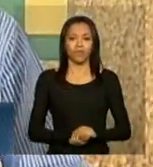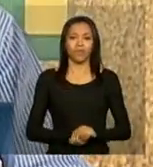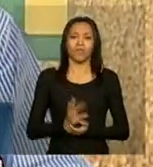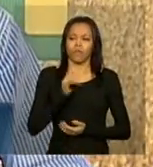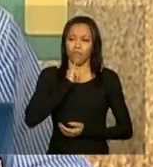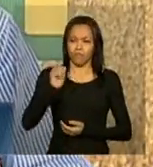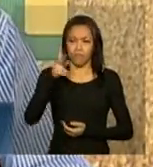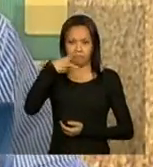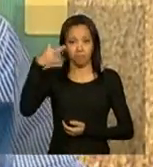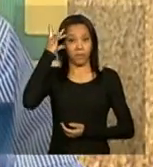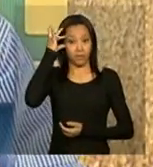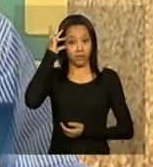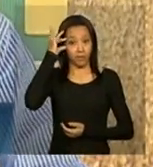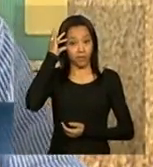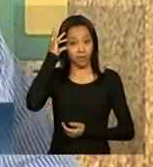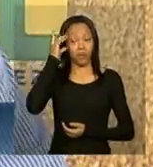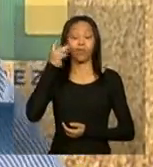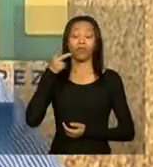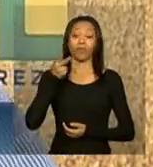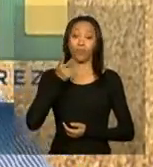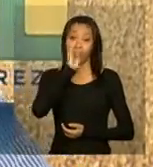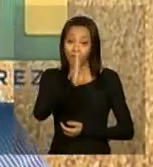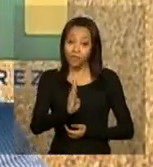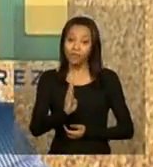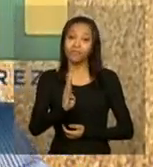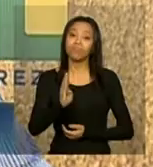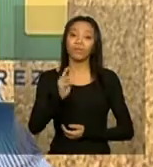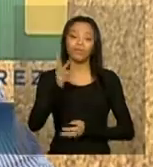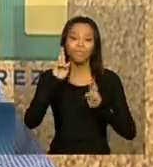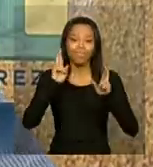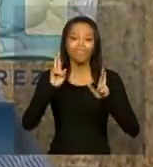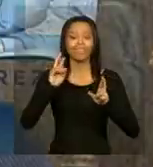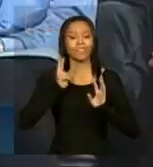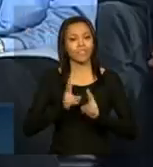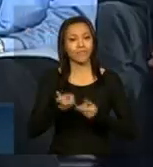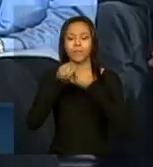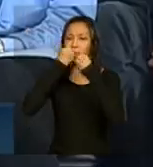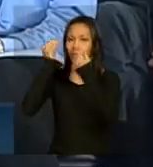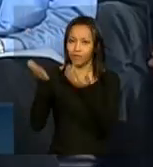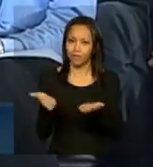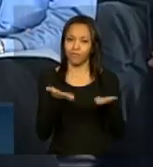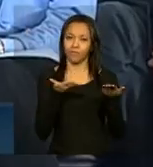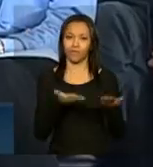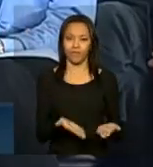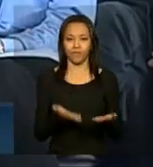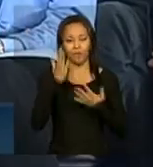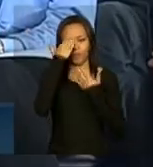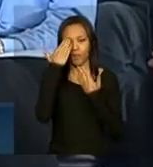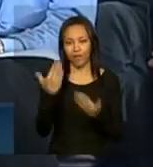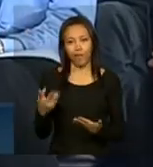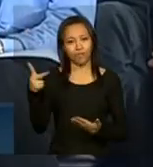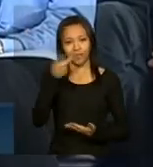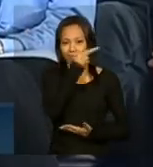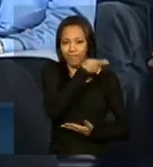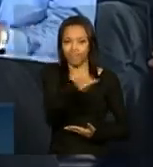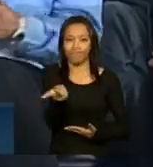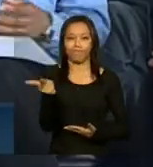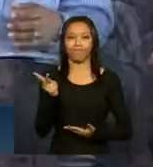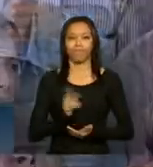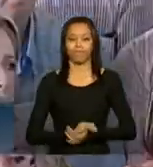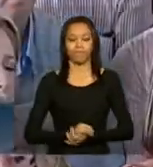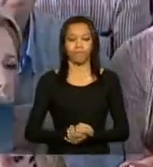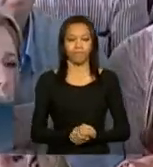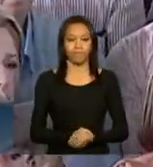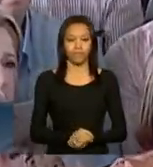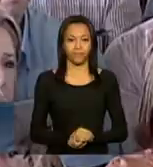o Brasil pode contar conosco sempre. Muito bem-vinda, obrigado pela visita.